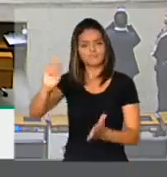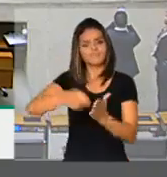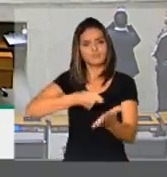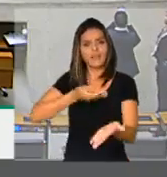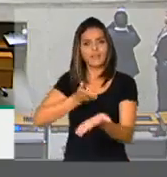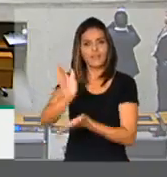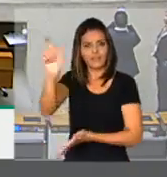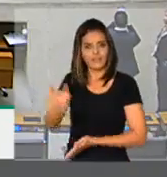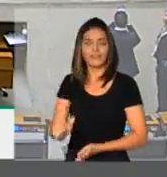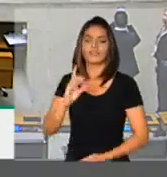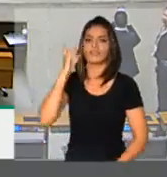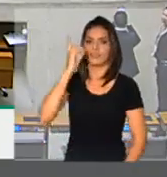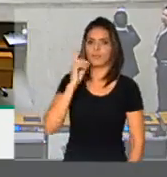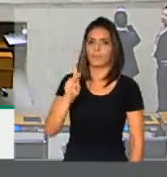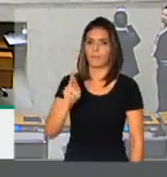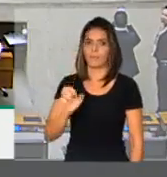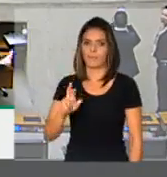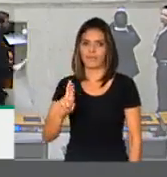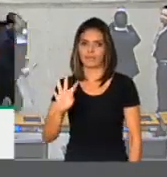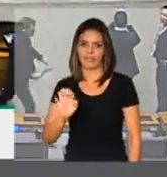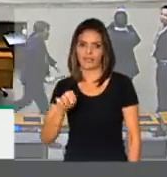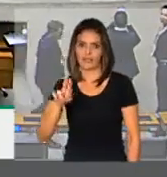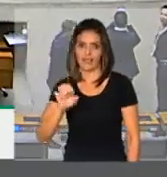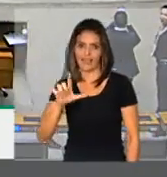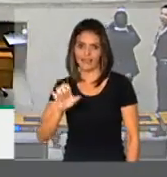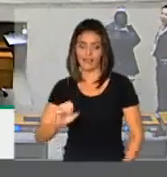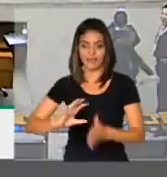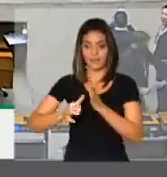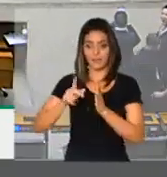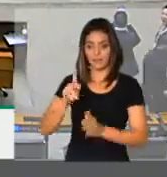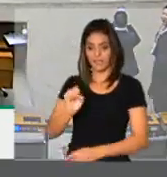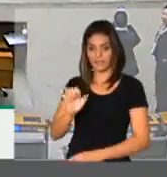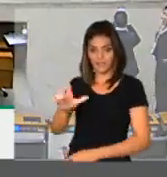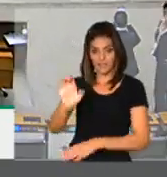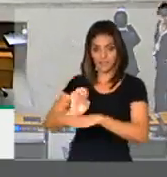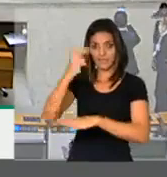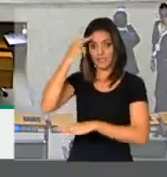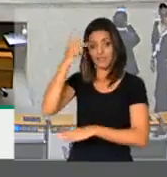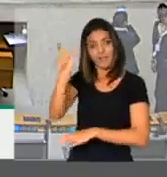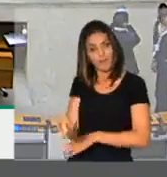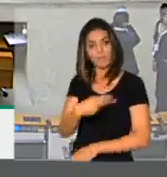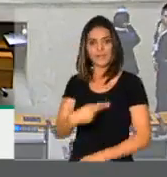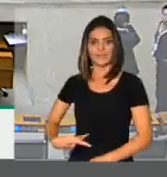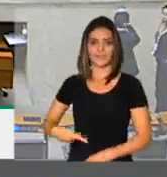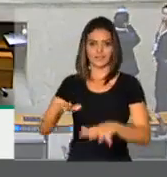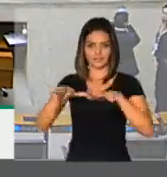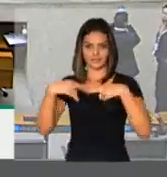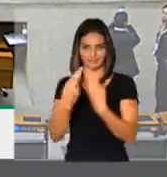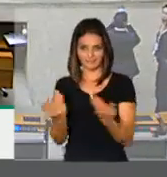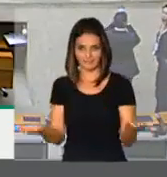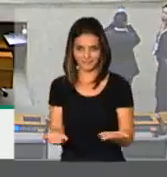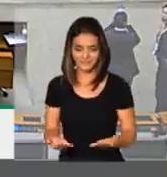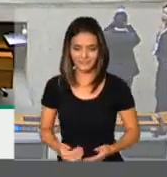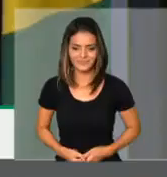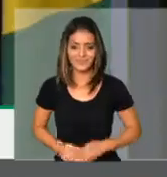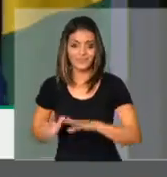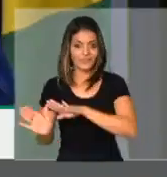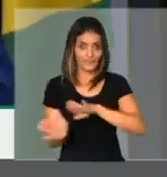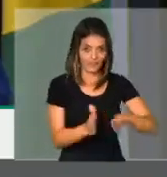deputado general Peternelli, do PSL de São Paulo, que está presidindo a sessão. Demos entrada a um